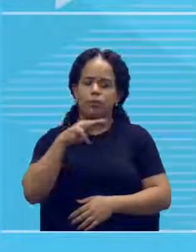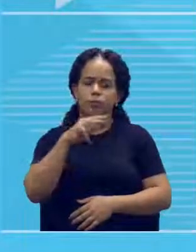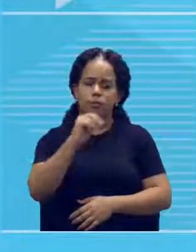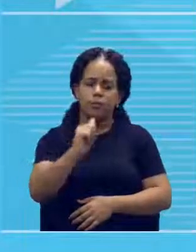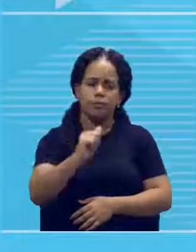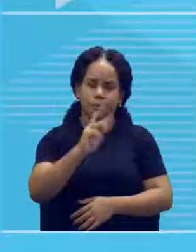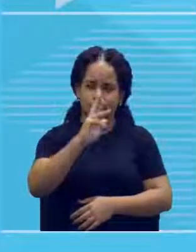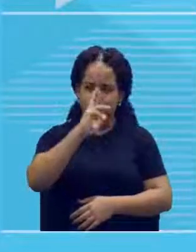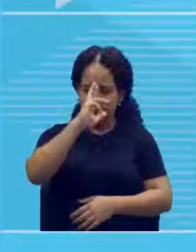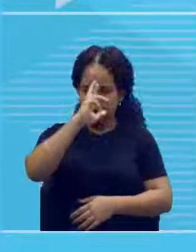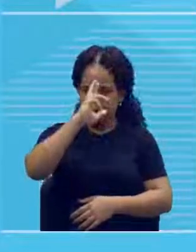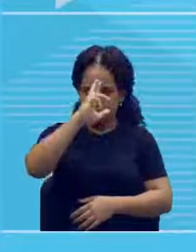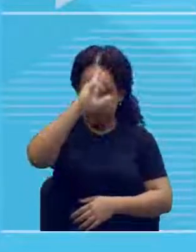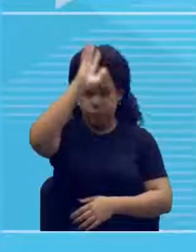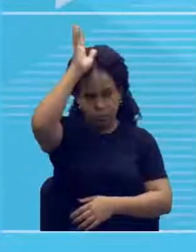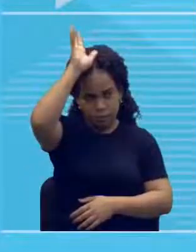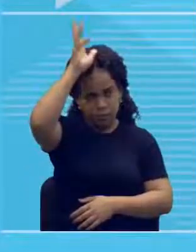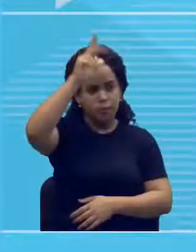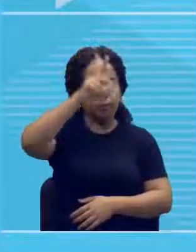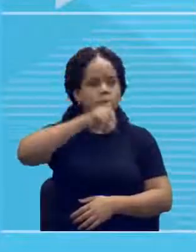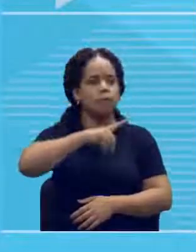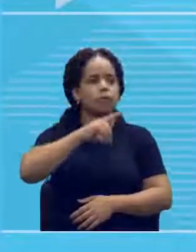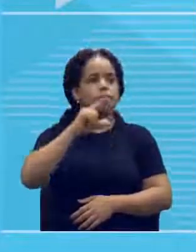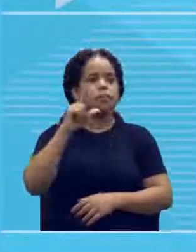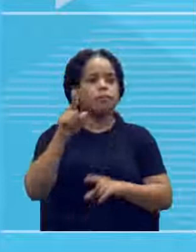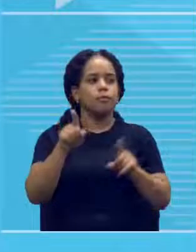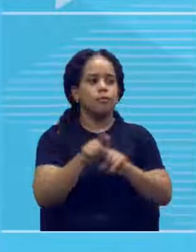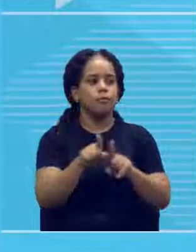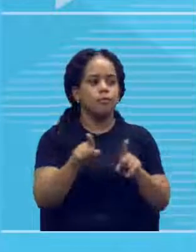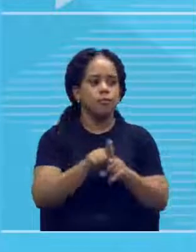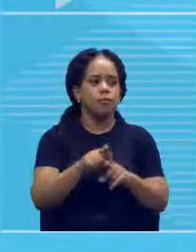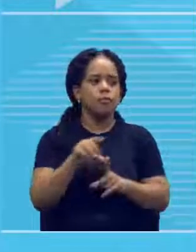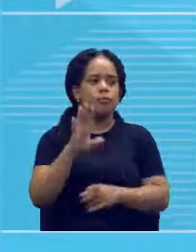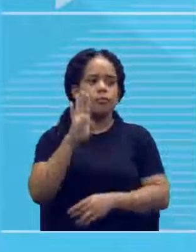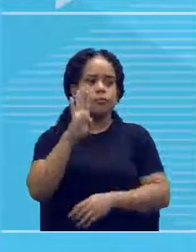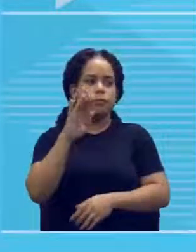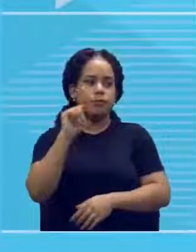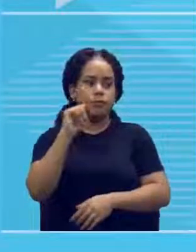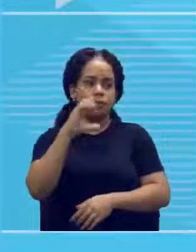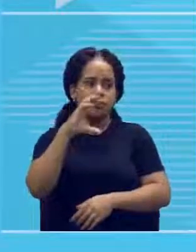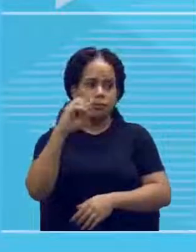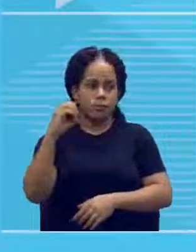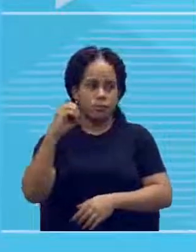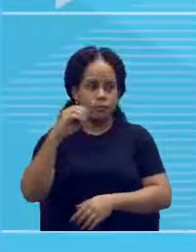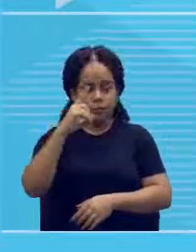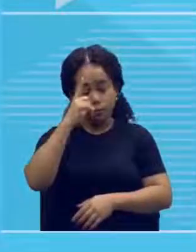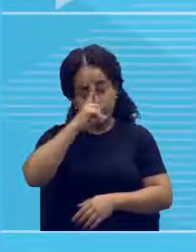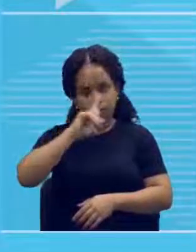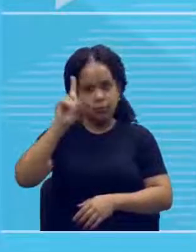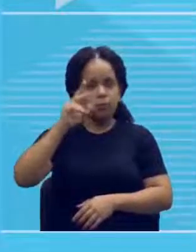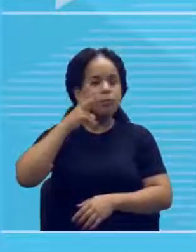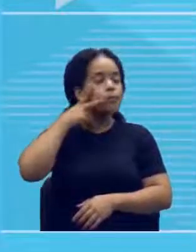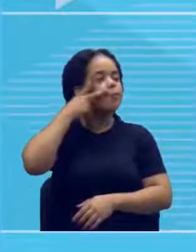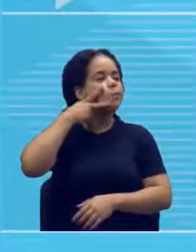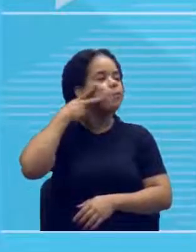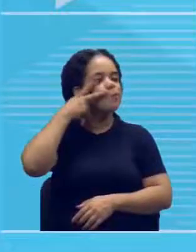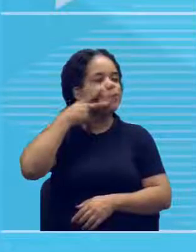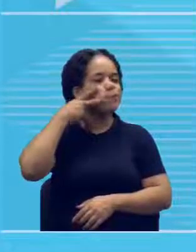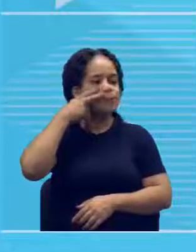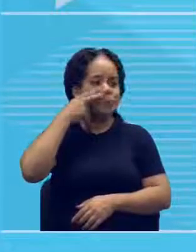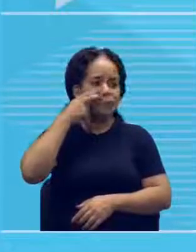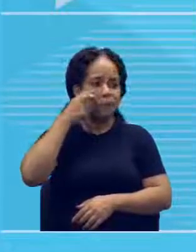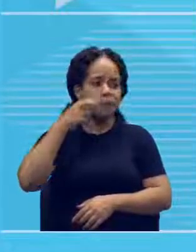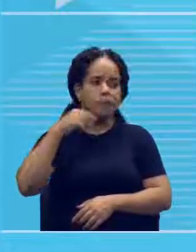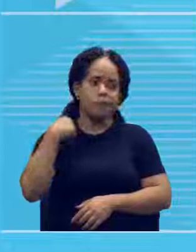Em Roma, esse mesmo deus se intitula Baco, deus do vinho, né? Aqui a gente já consegue